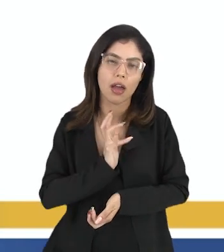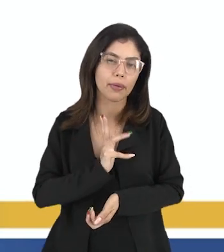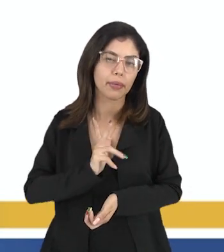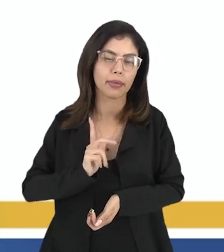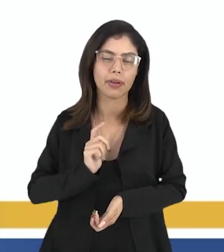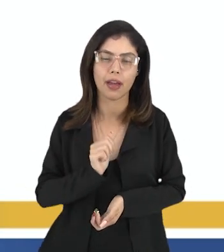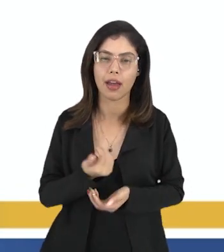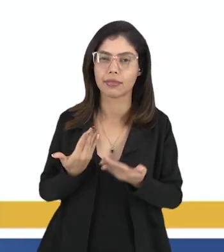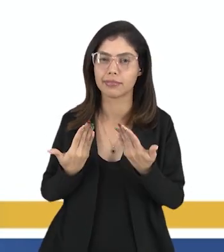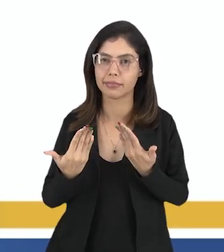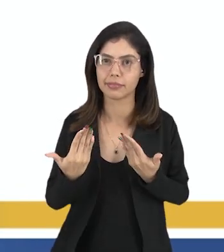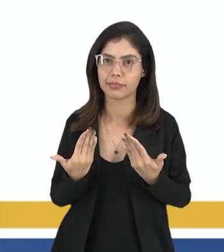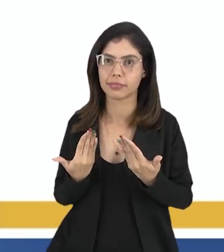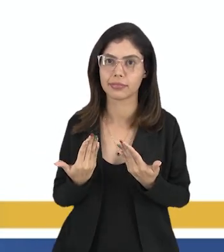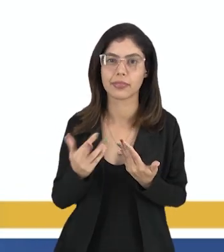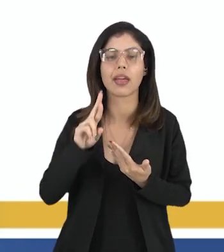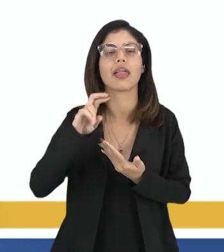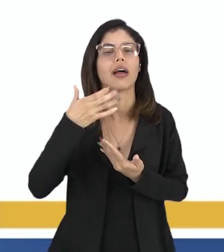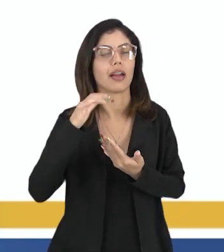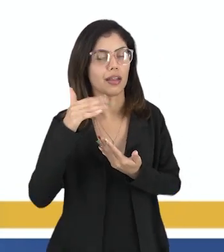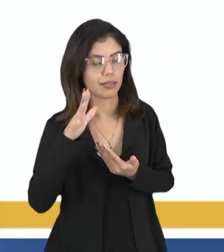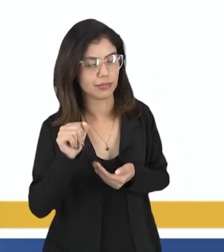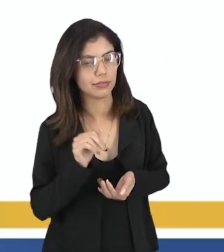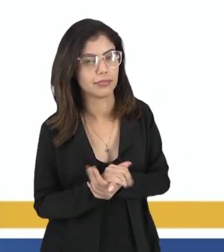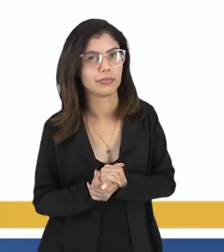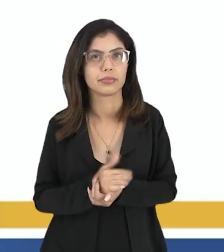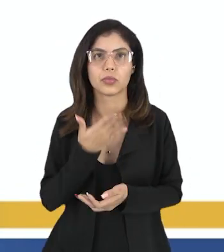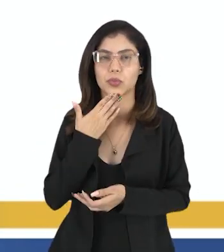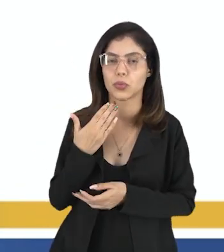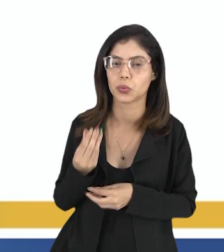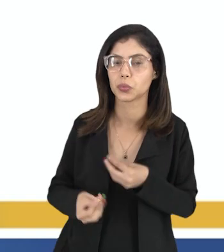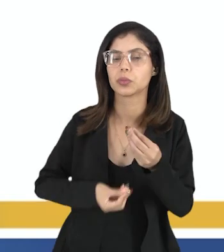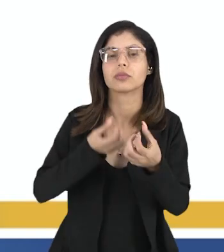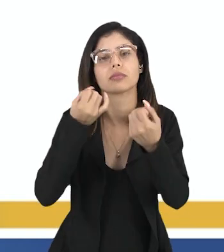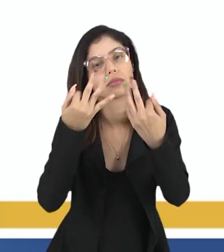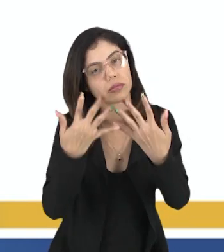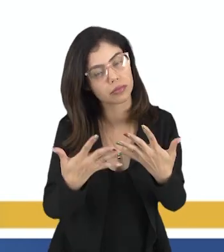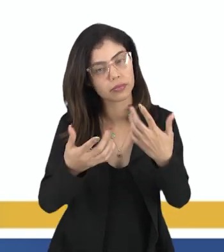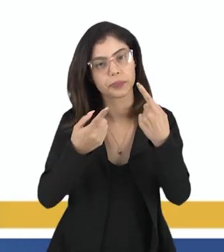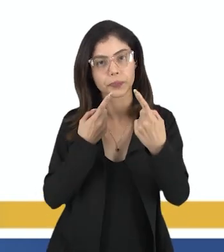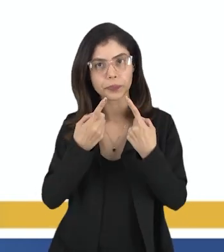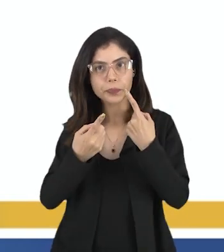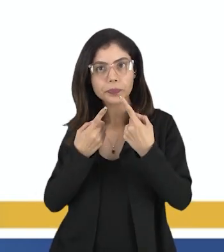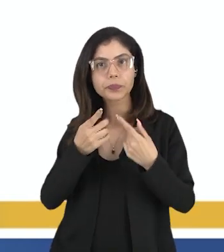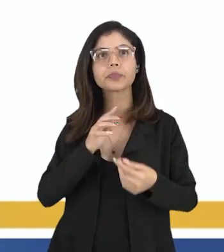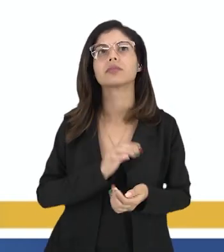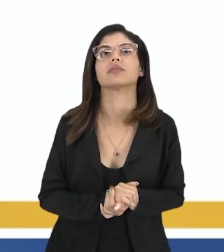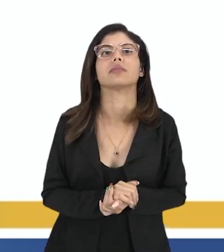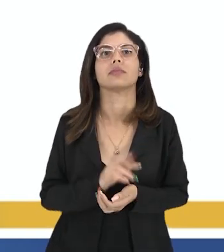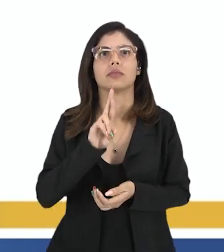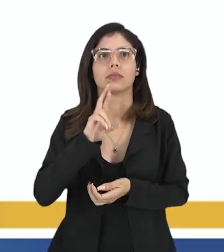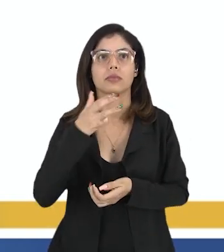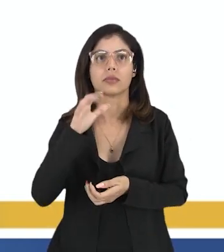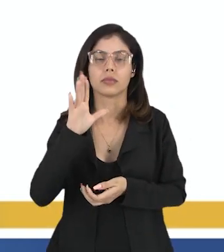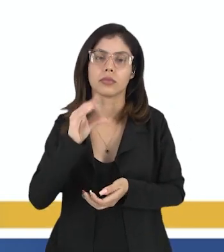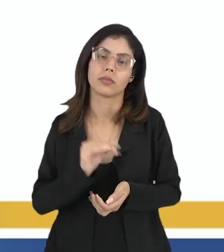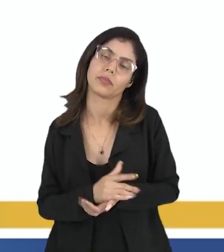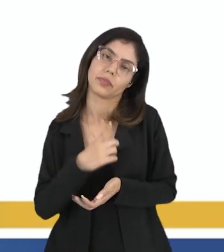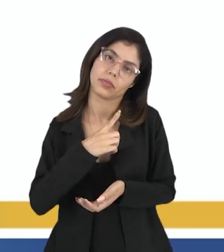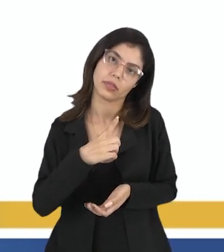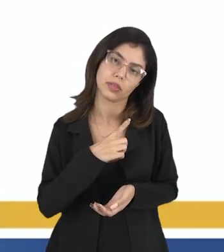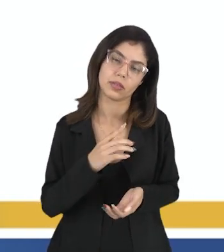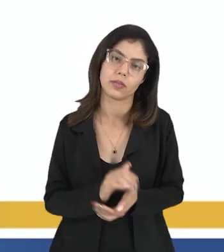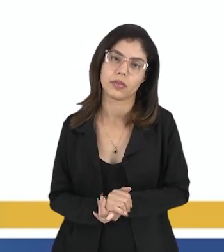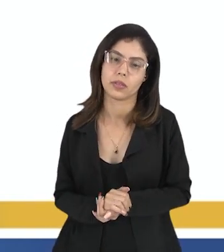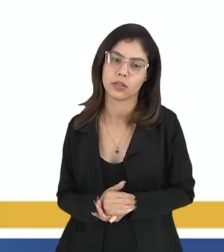relação das raças, né, raças assim como a gente sempre vem discutindo, né, a questão das raças, ele vai dizer que existe